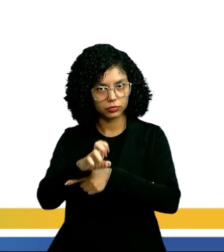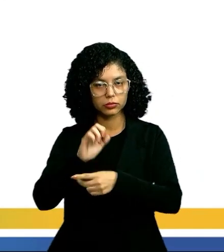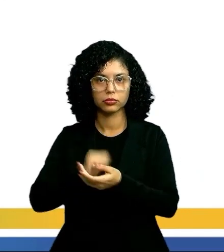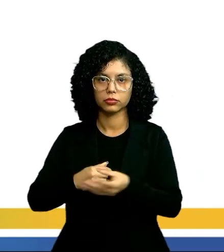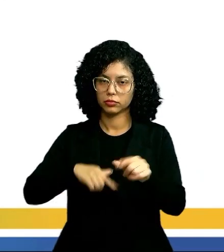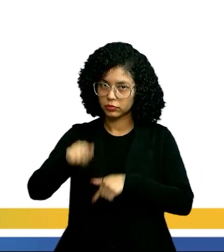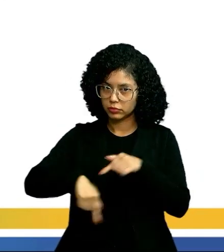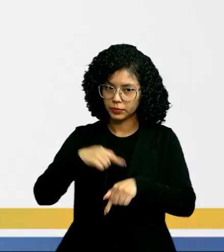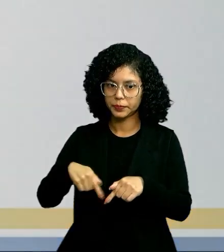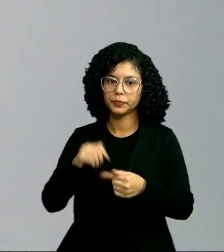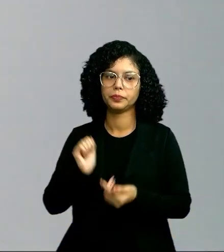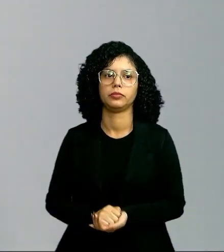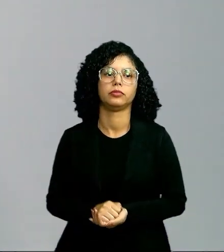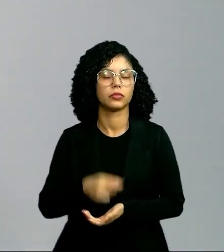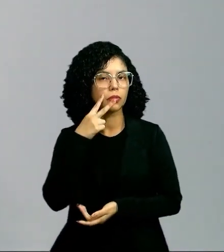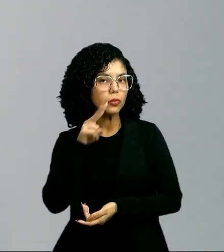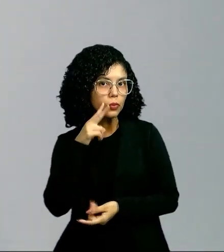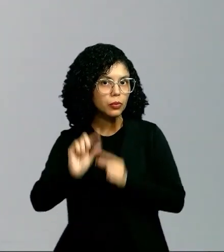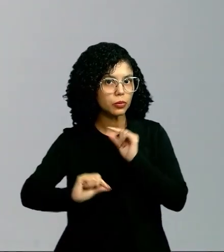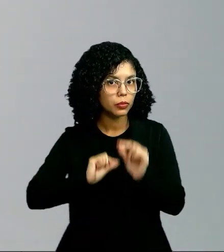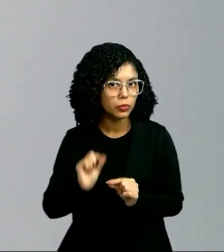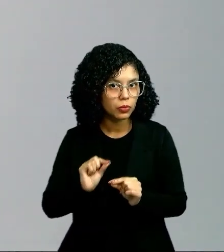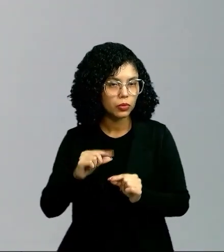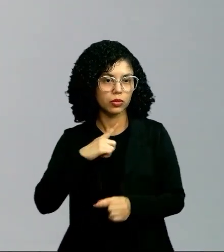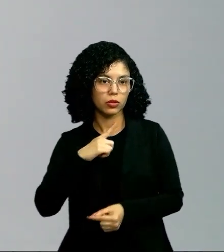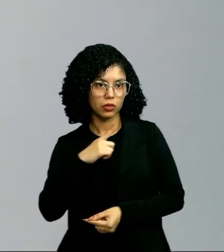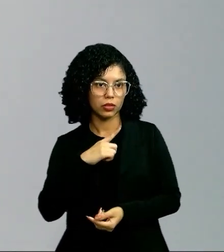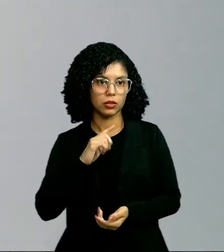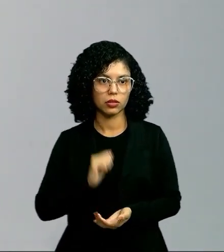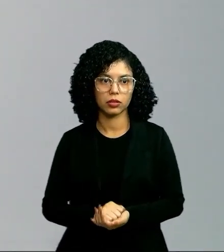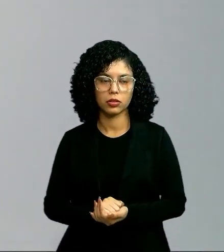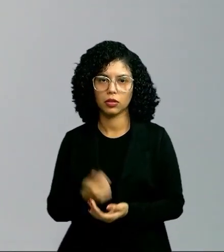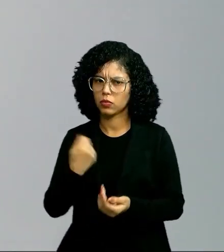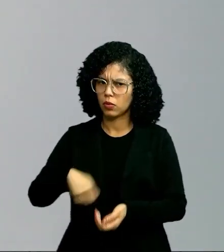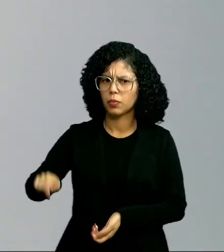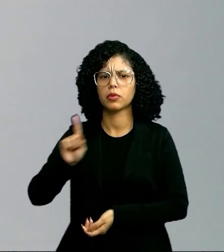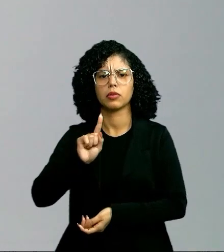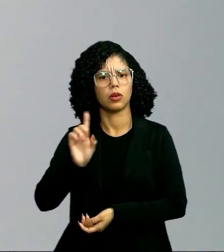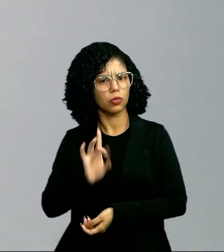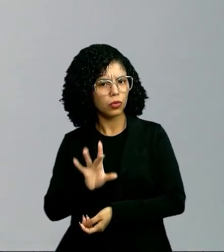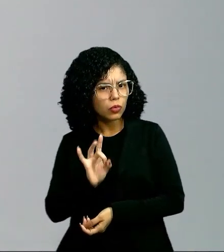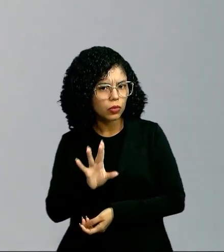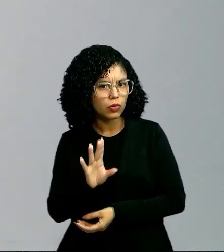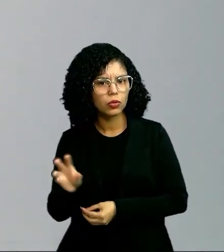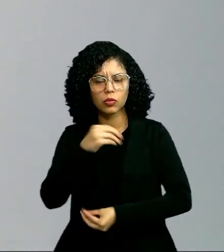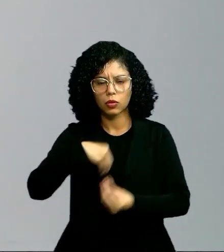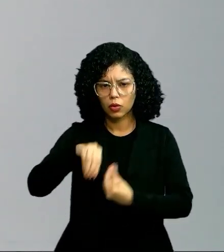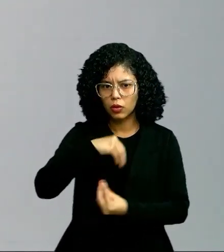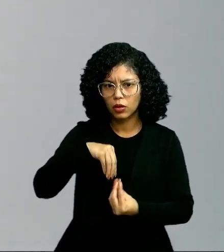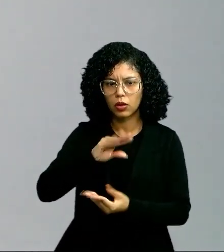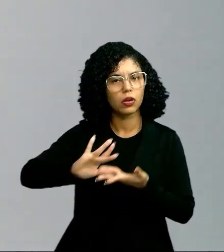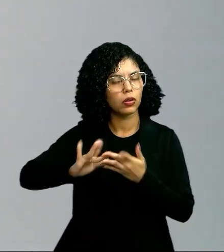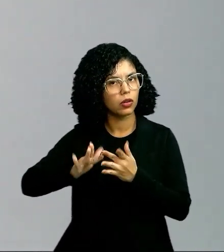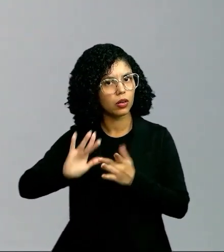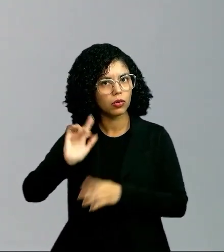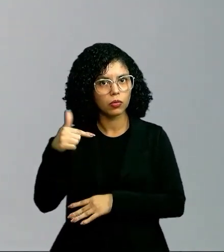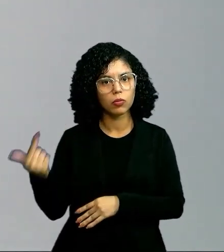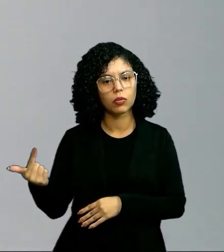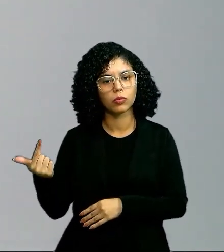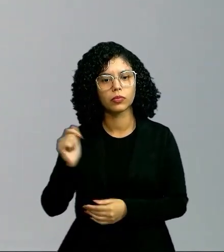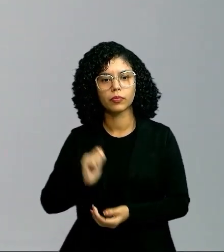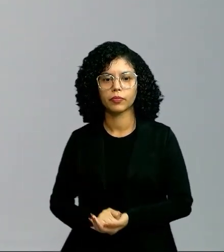afinidade química. Então, veja que não é necessário somente que um reagente entre em contato com o